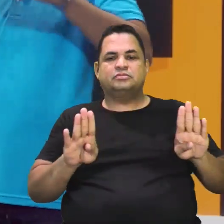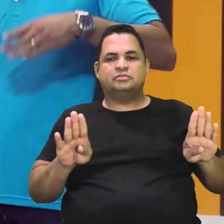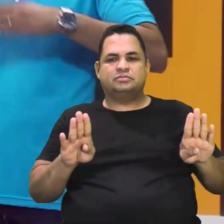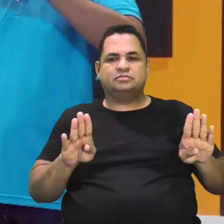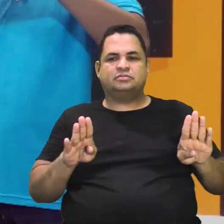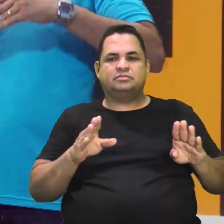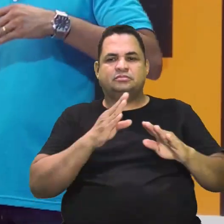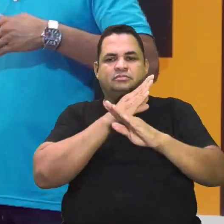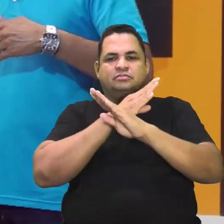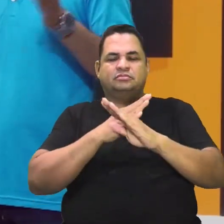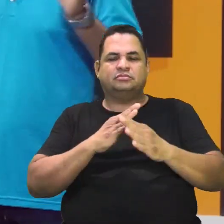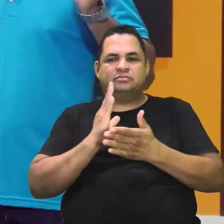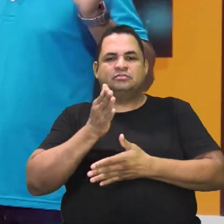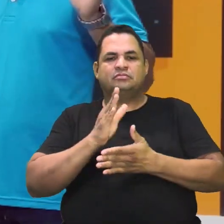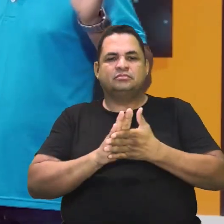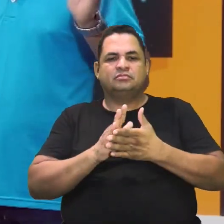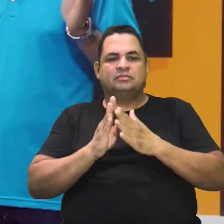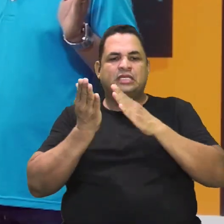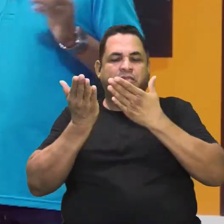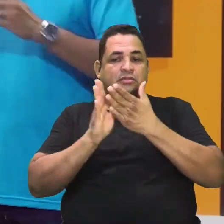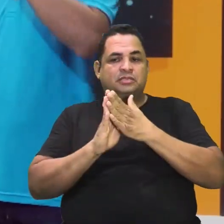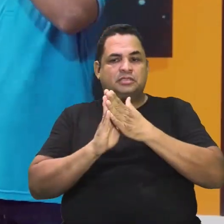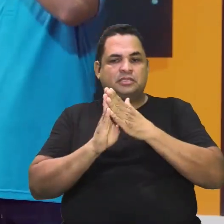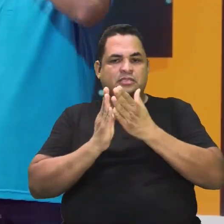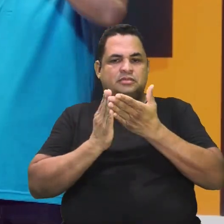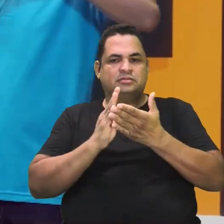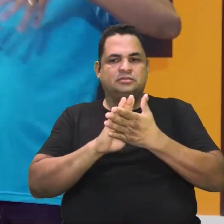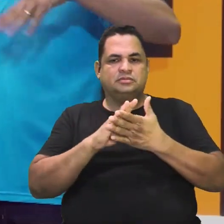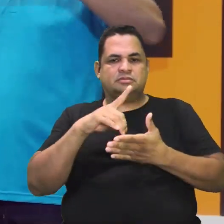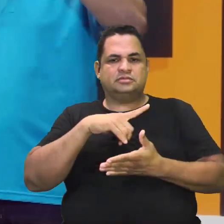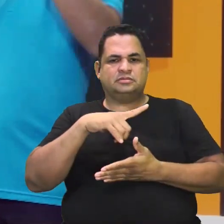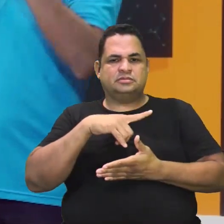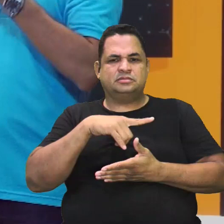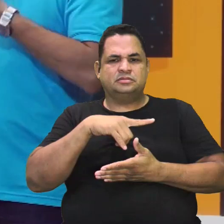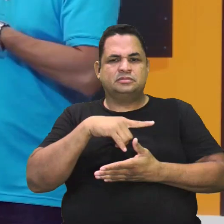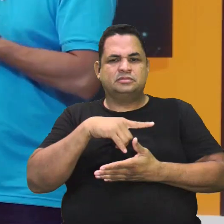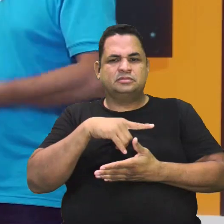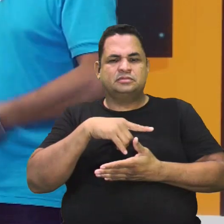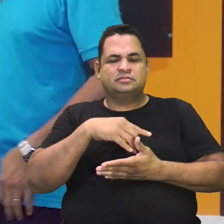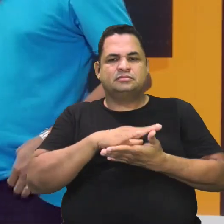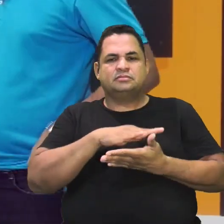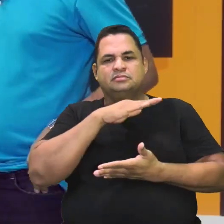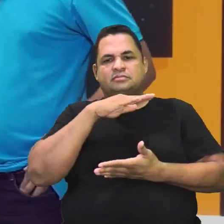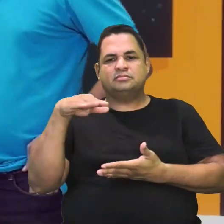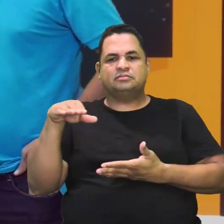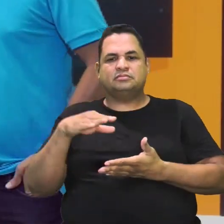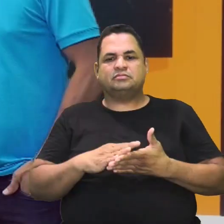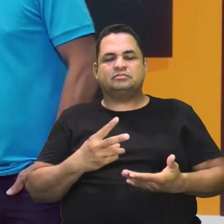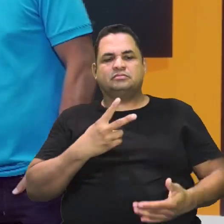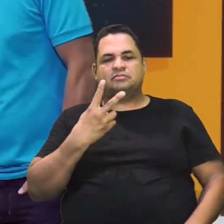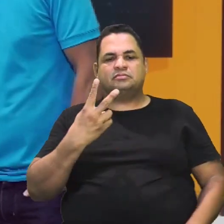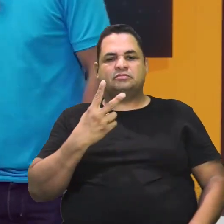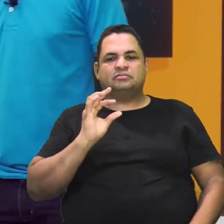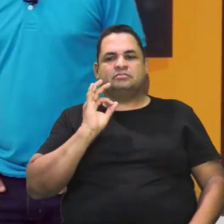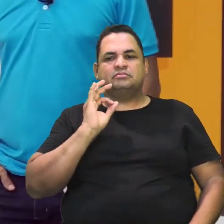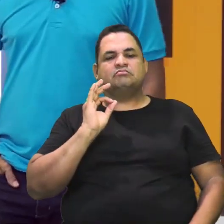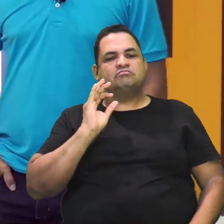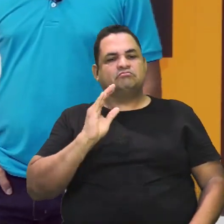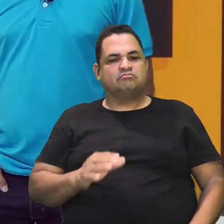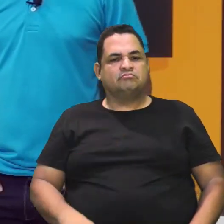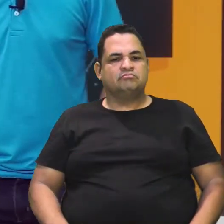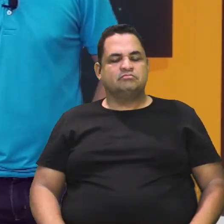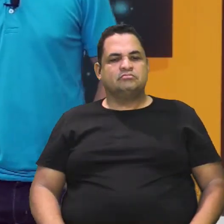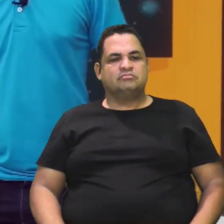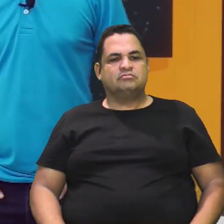é né? verdade. Cortando no meio ali, então já sabe que é concorrente. Só que tem as caídas juntas assim, ó. Ah, então paralelas. serve as duas? De novo? Então